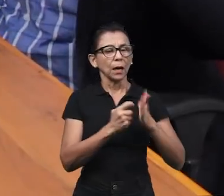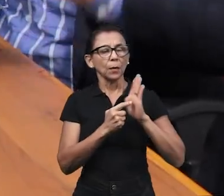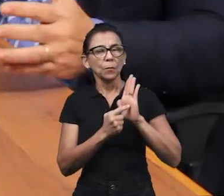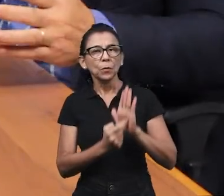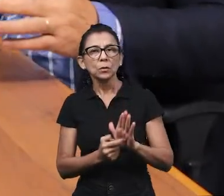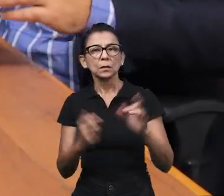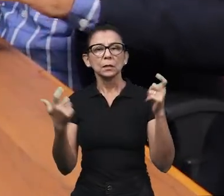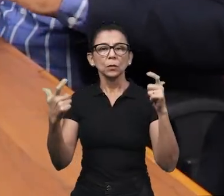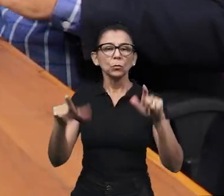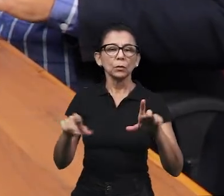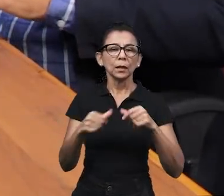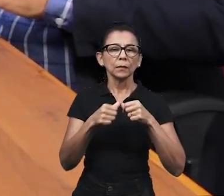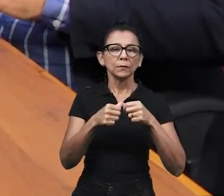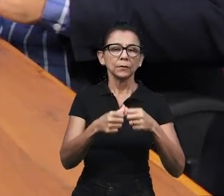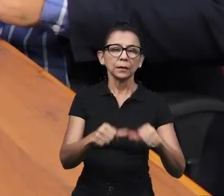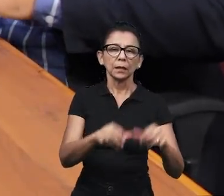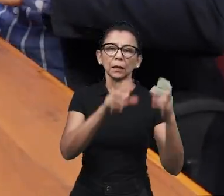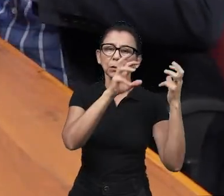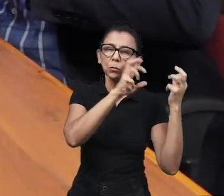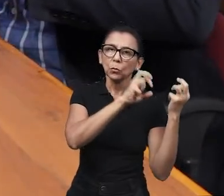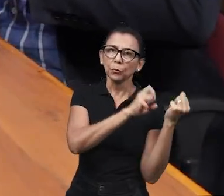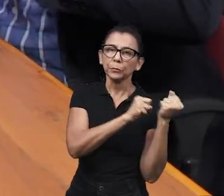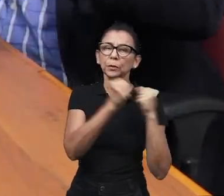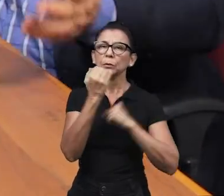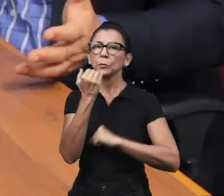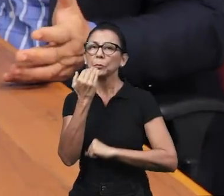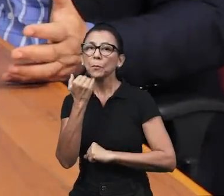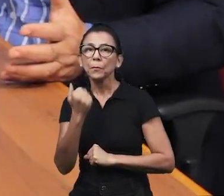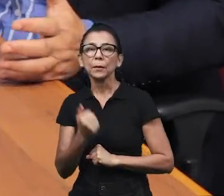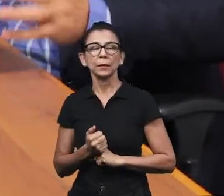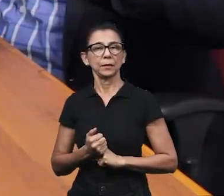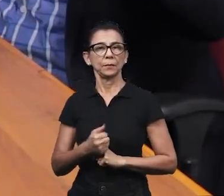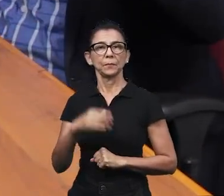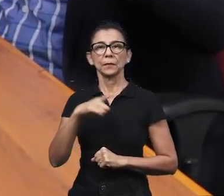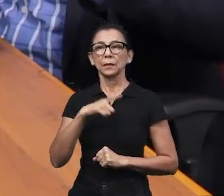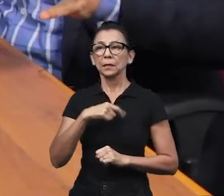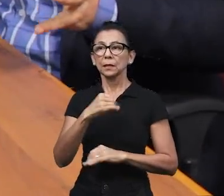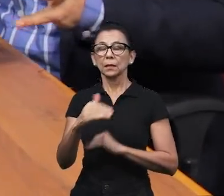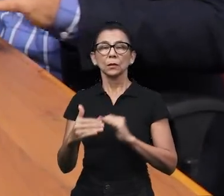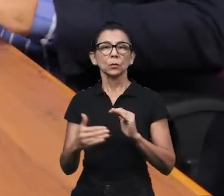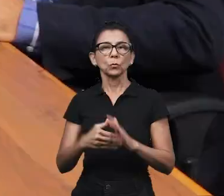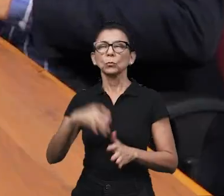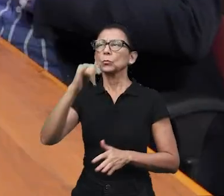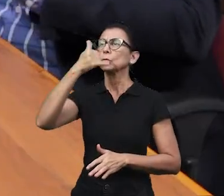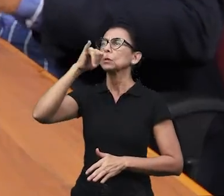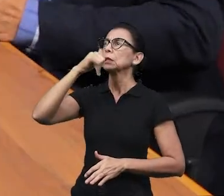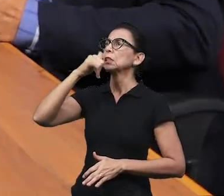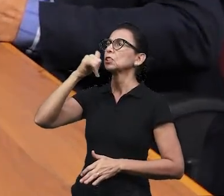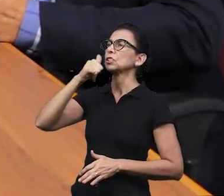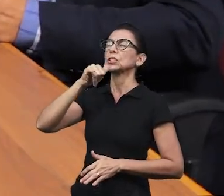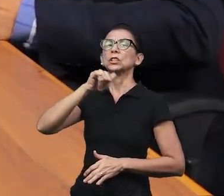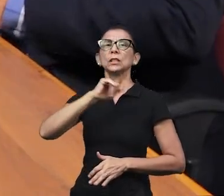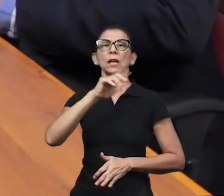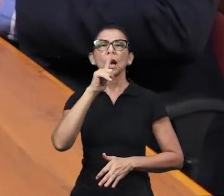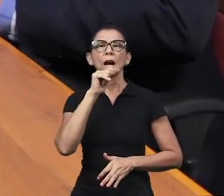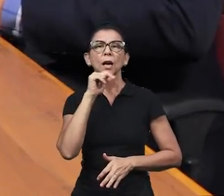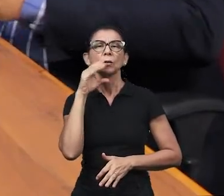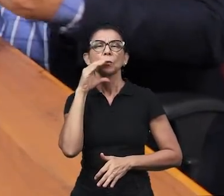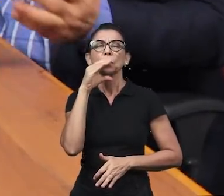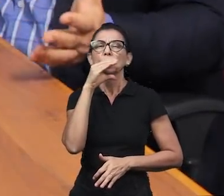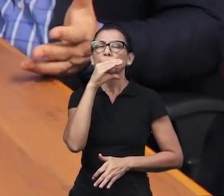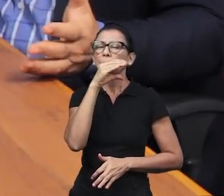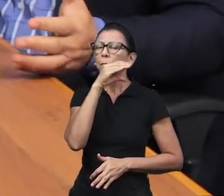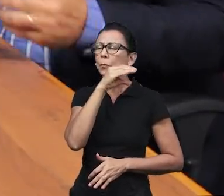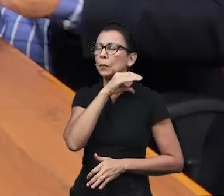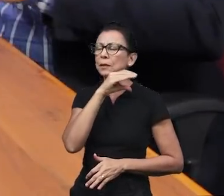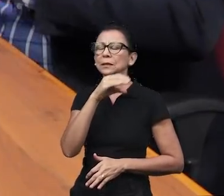reciclagem de lixo, cozinha. Preparo da alimentação. Energia elétrica para estar tudo funcionando. Quer dizer, existe